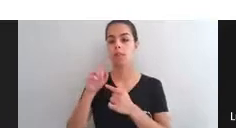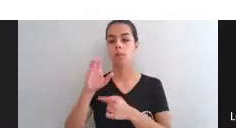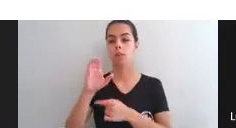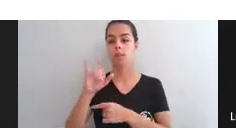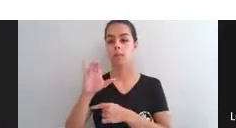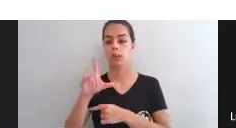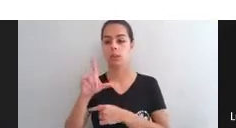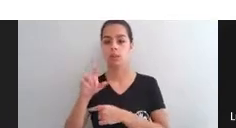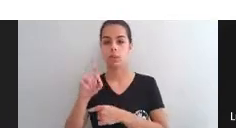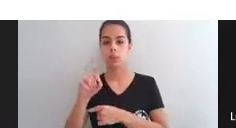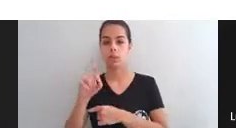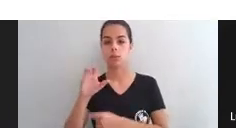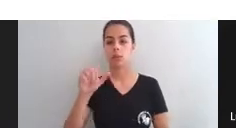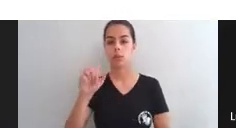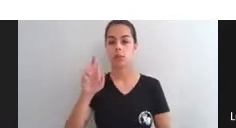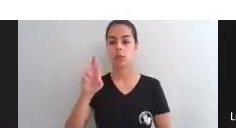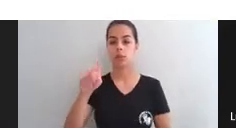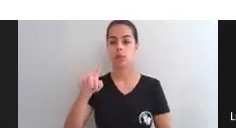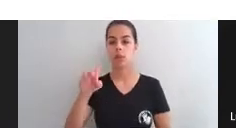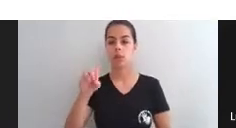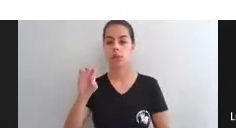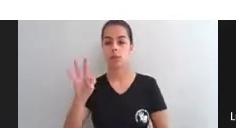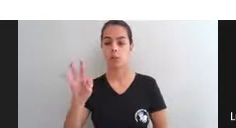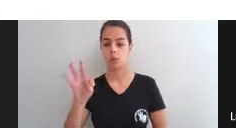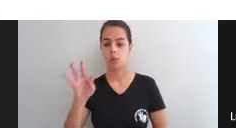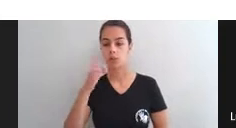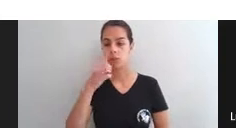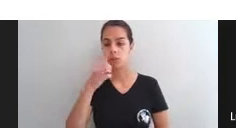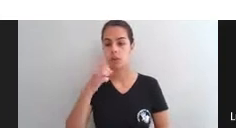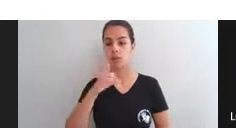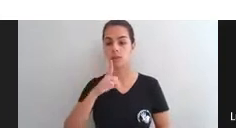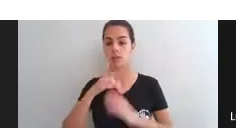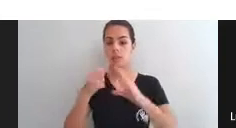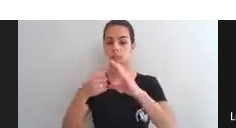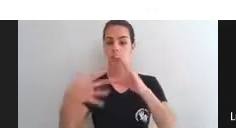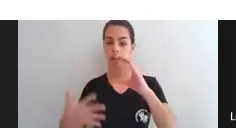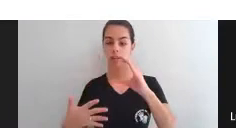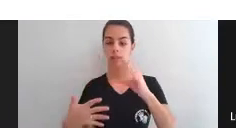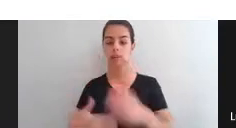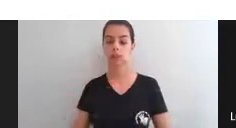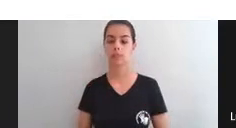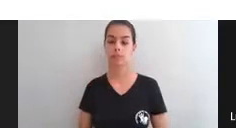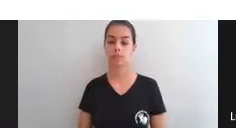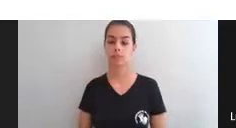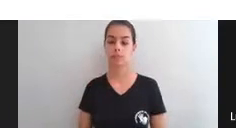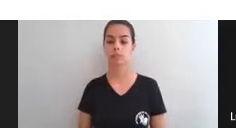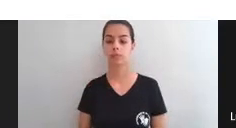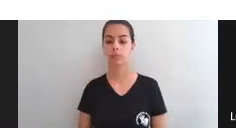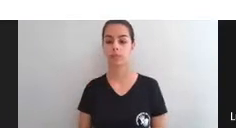forma por causa dessas características aqui.